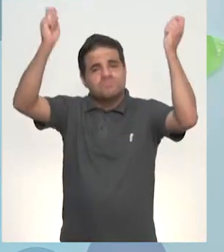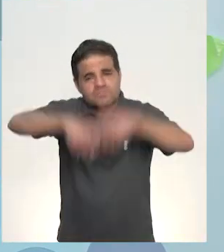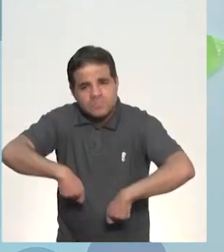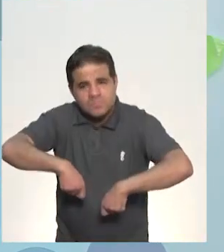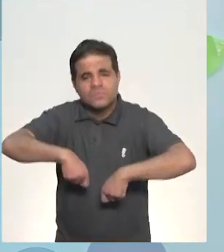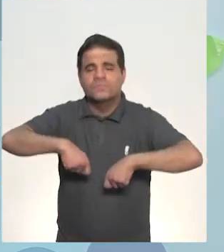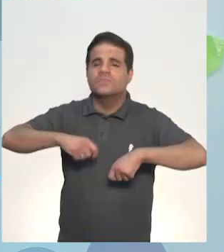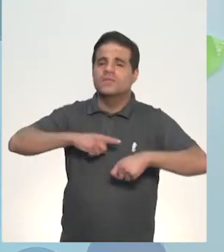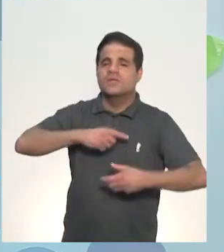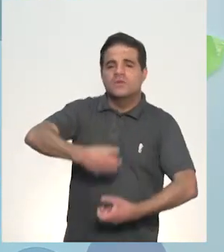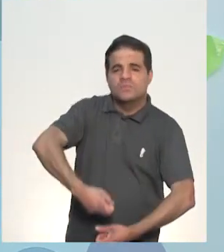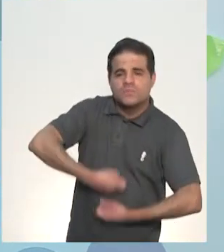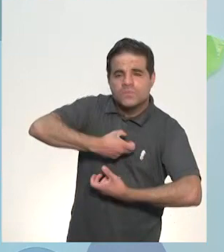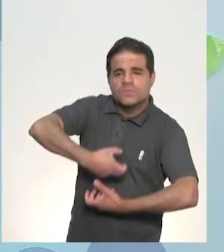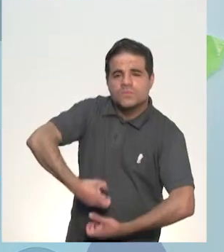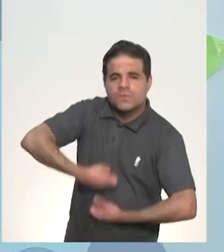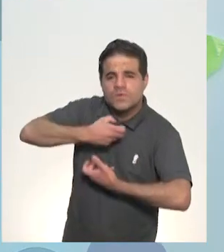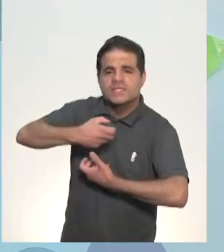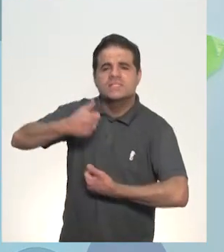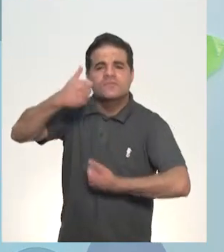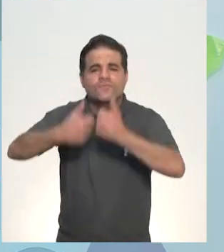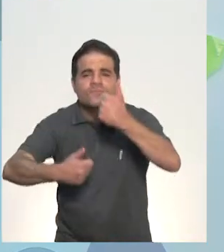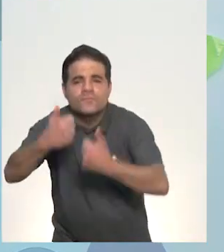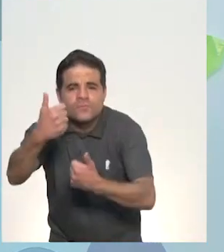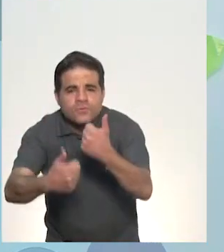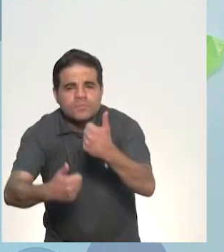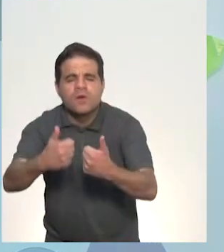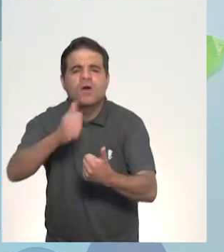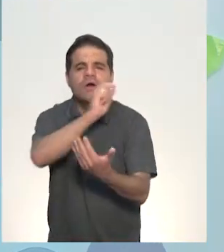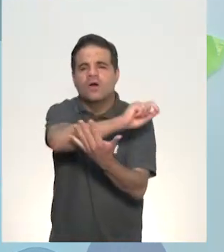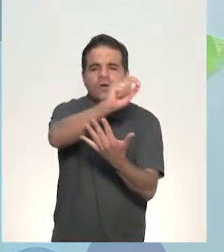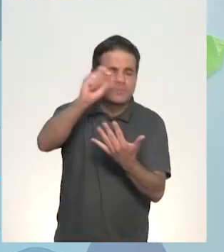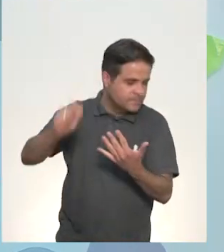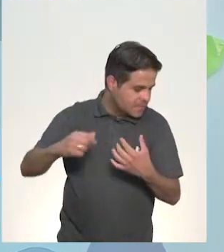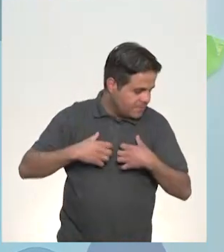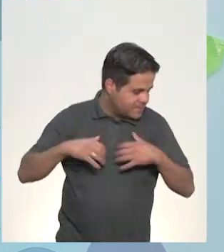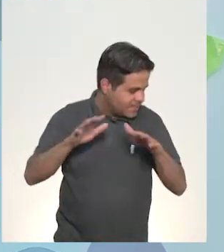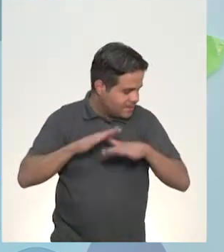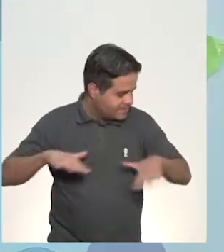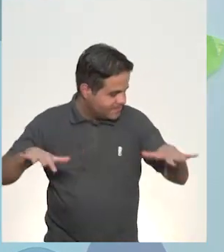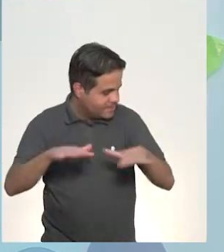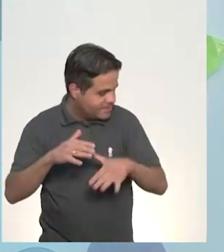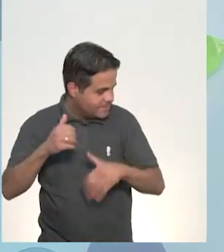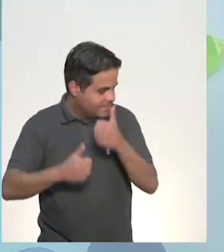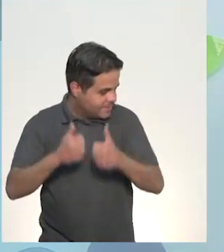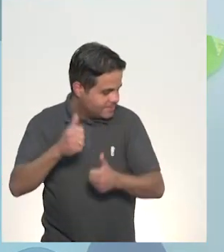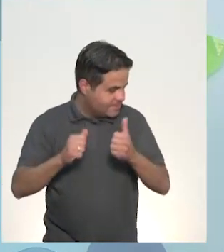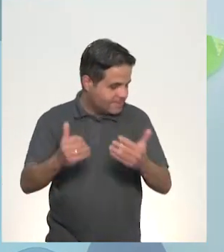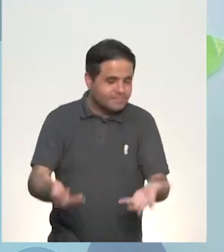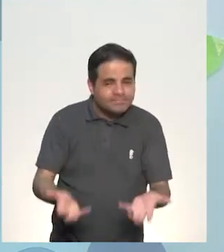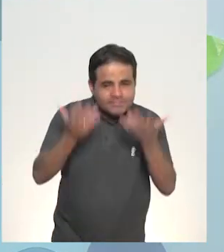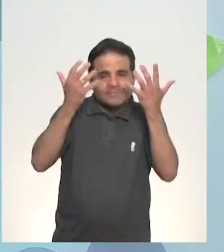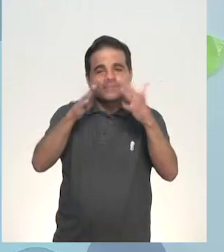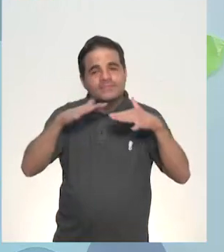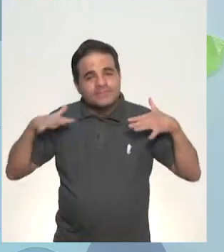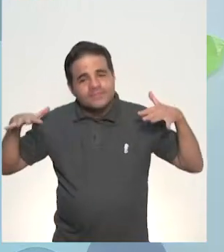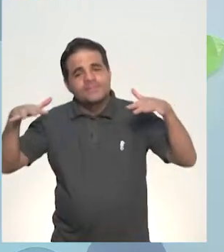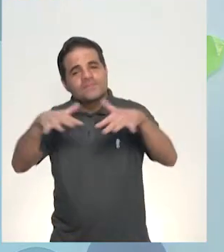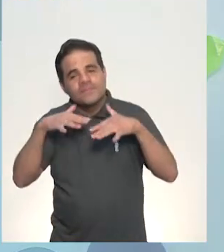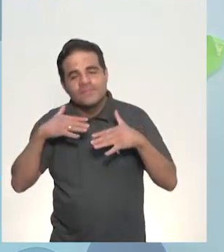posso falar que tem poesia no futebol, tem poesia em tudo que é lugar, mas aqui a gente tem que delimitar um espaço, senão a gente